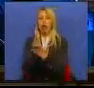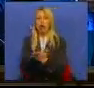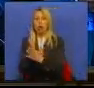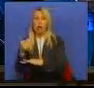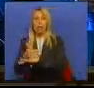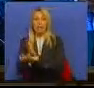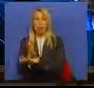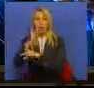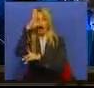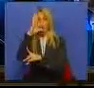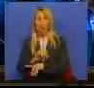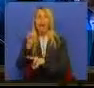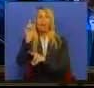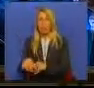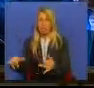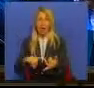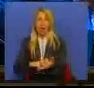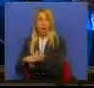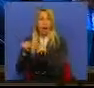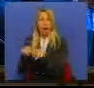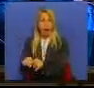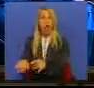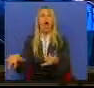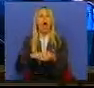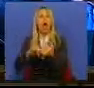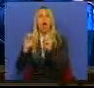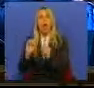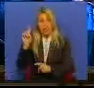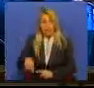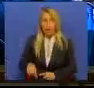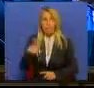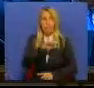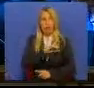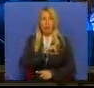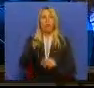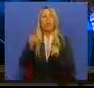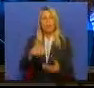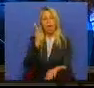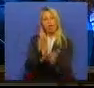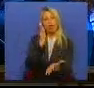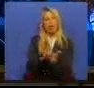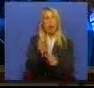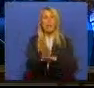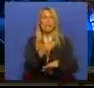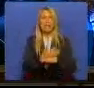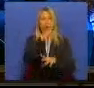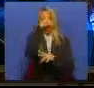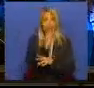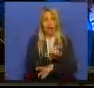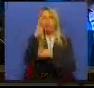e cooperativo, escolas do setor cooperativo e privado e também entre escolas do setor Estado e do ensino